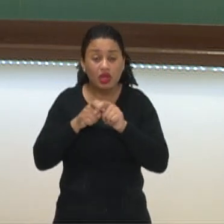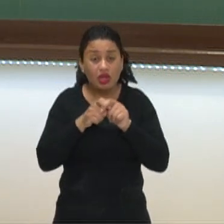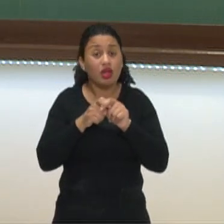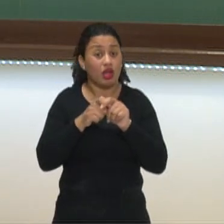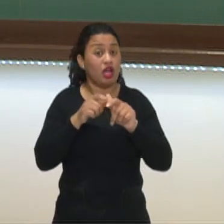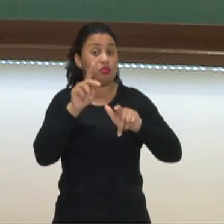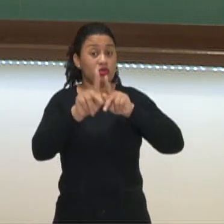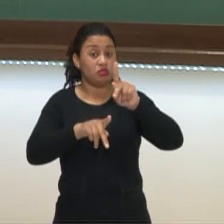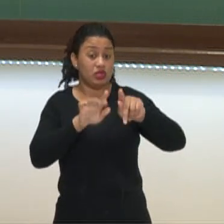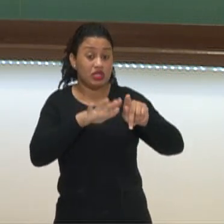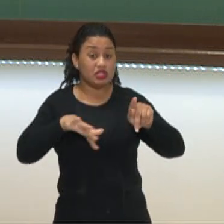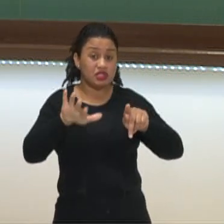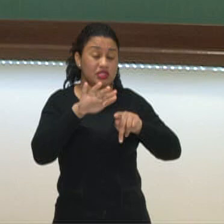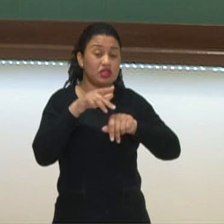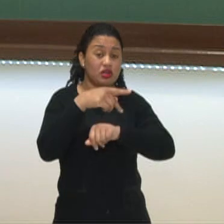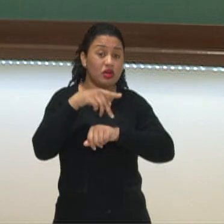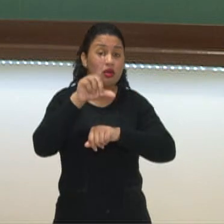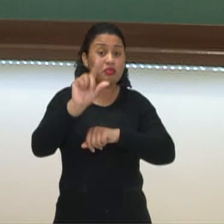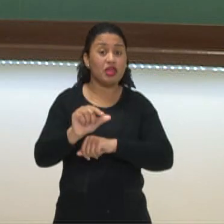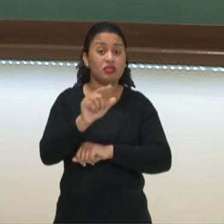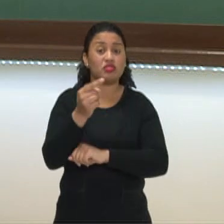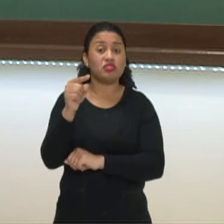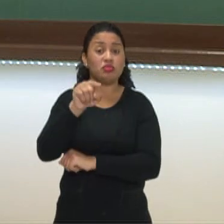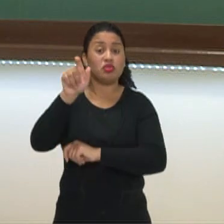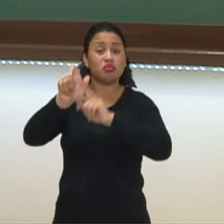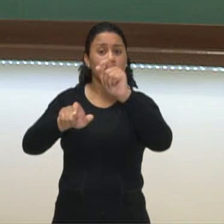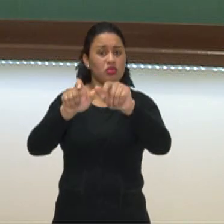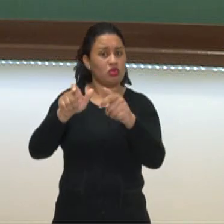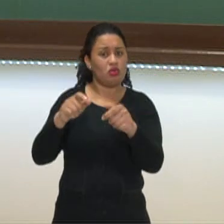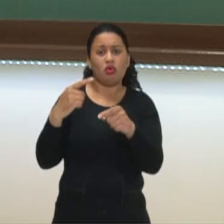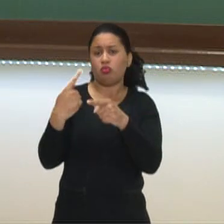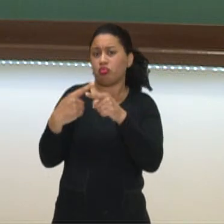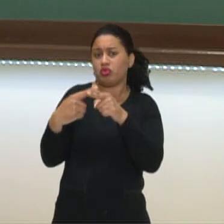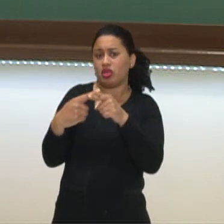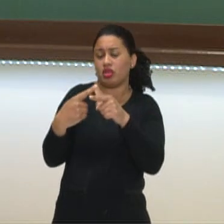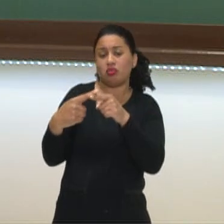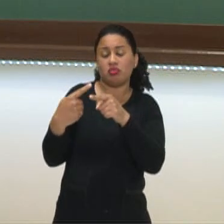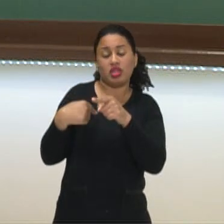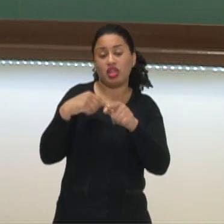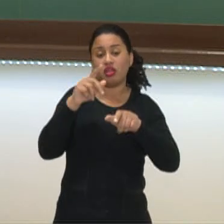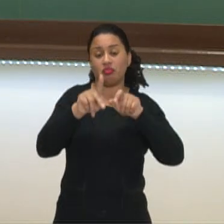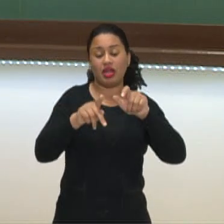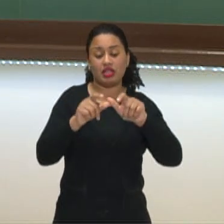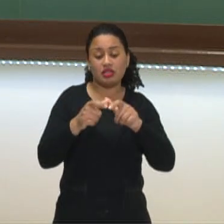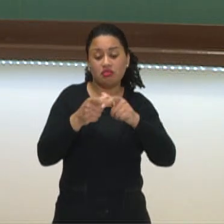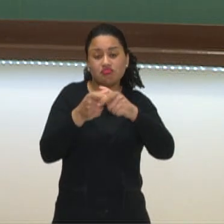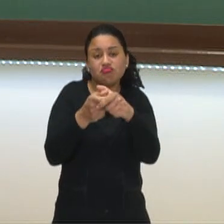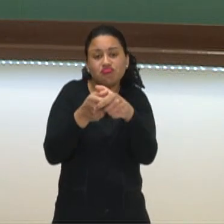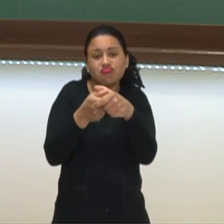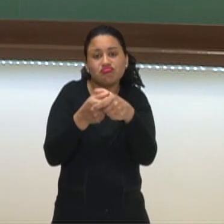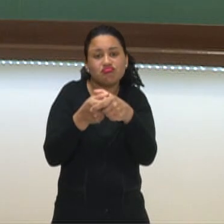população do Vaticano seja inferior a 1.000 pessoas. Isso se dá porque o país não chega a ter 1 quilômetro quadrado.